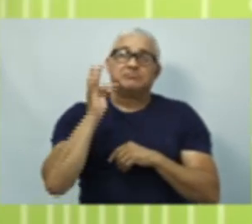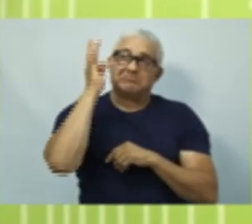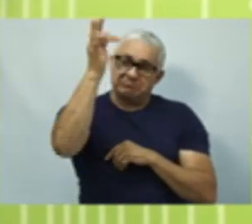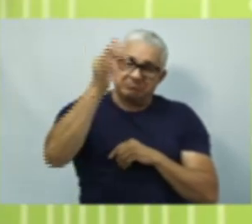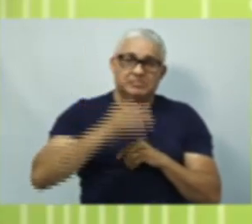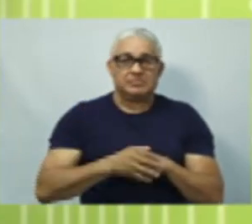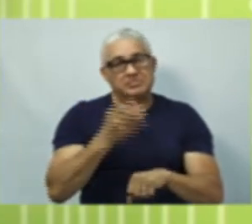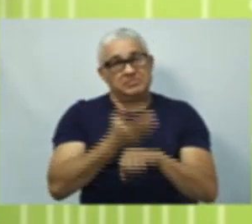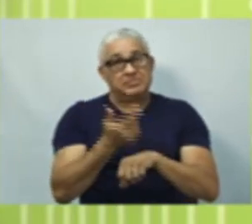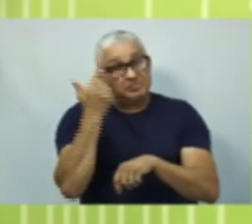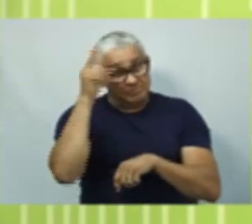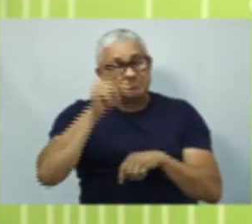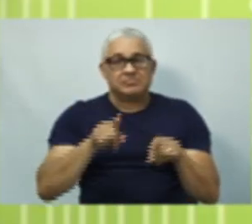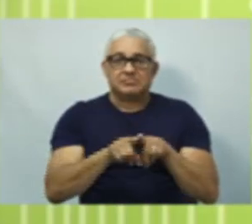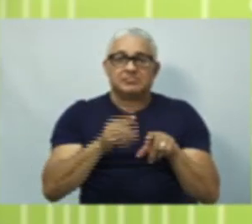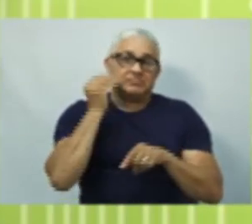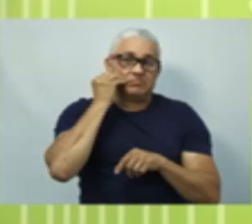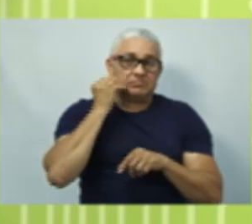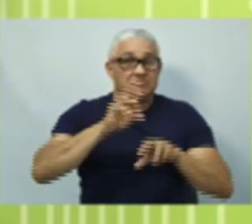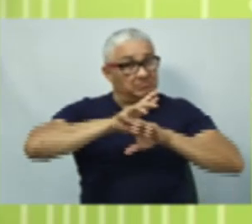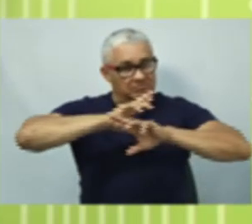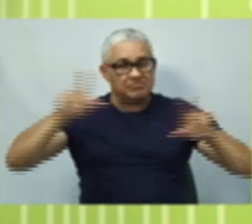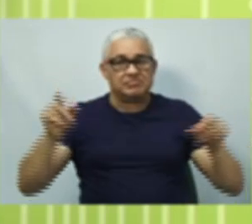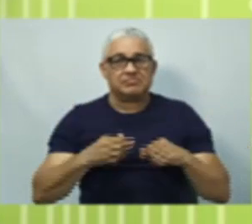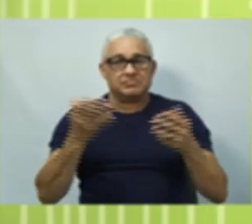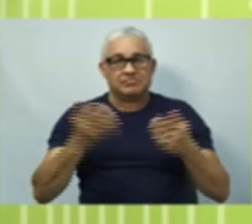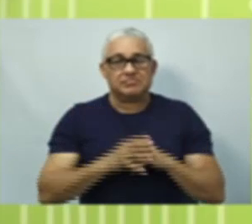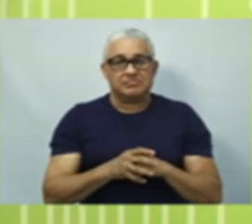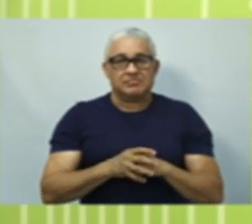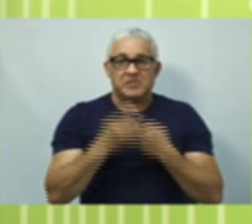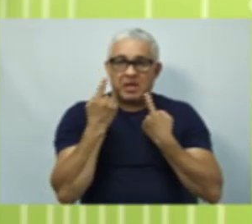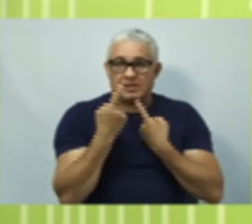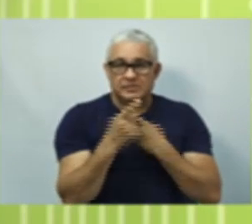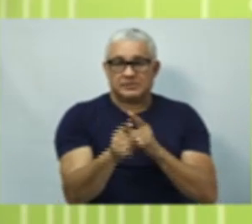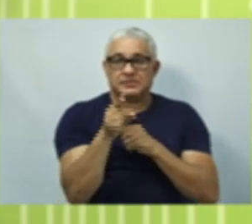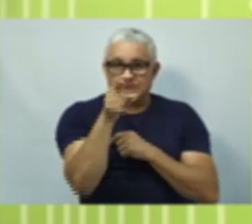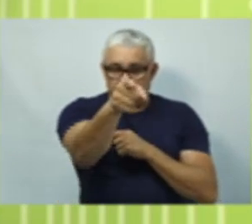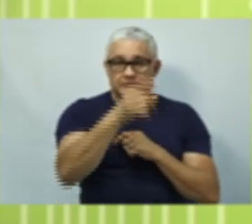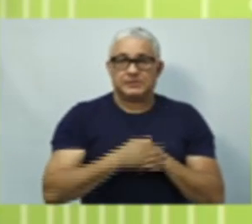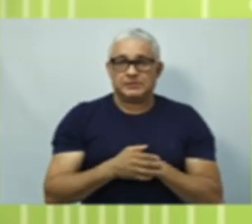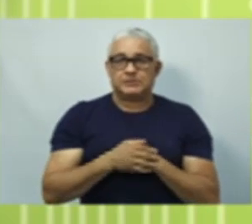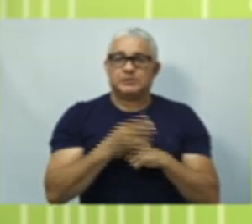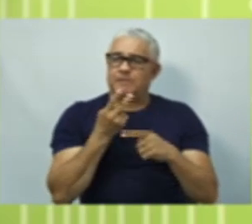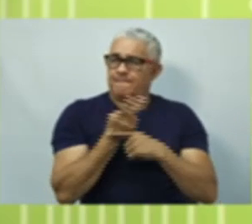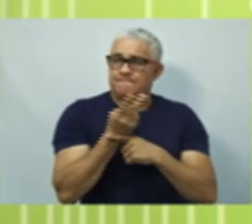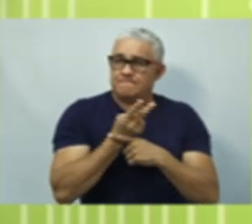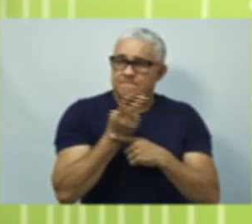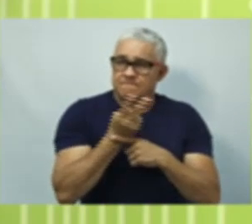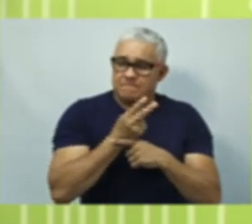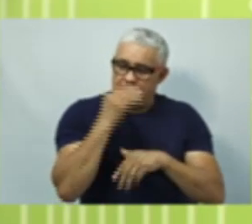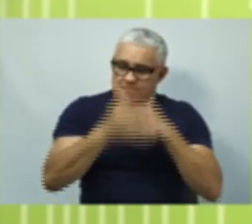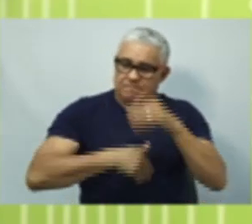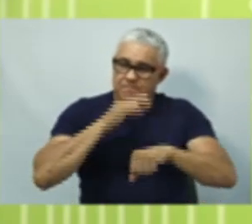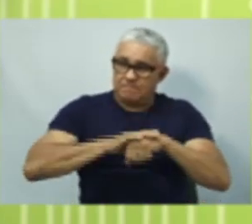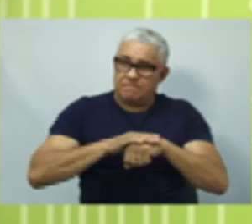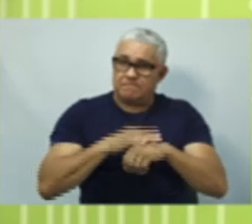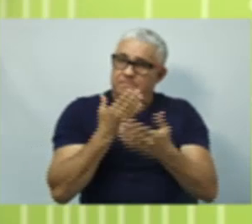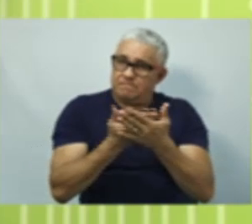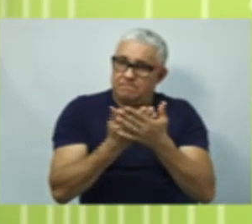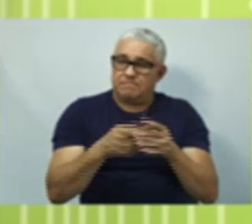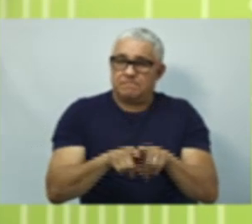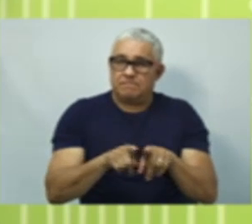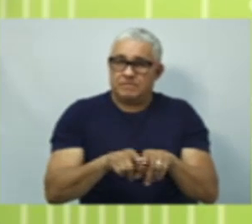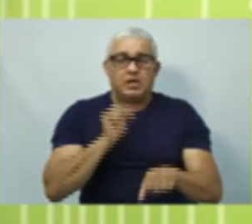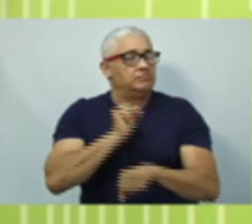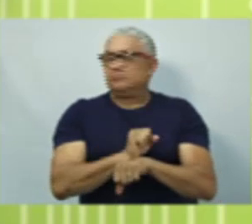outras disciplinas ou em outras oportunidades. Quero deixar o desafio aqui para vocês, busquem sempre se desenvolver e estudar, não